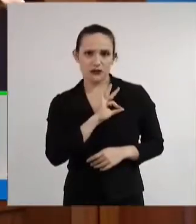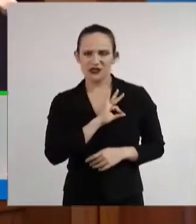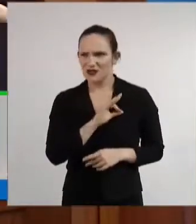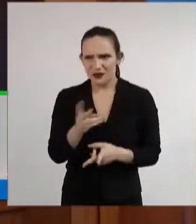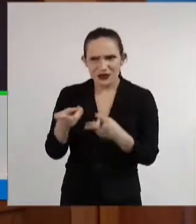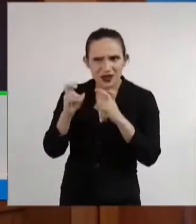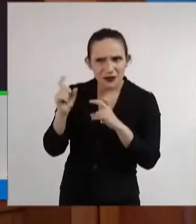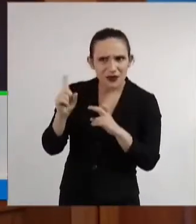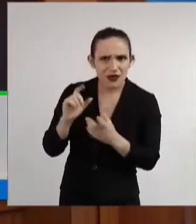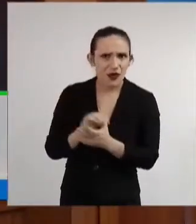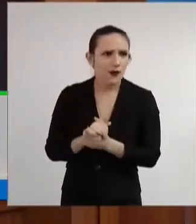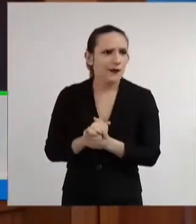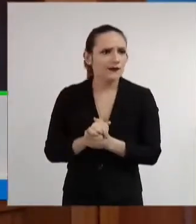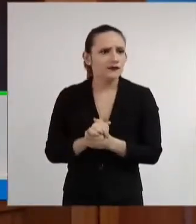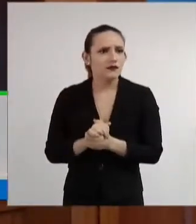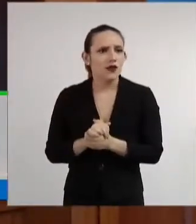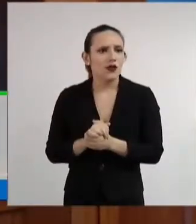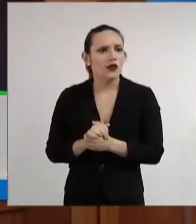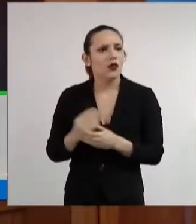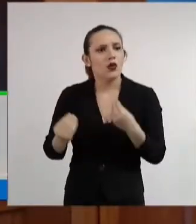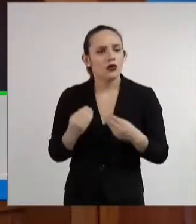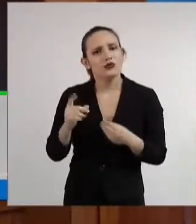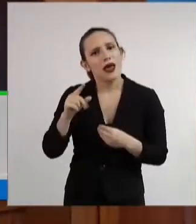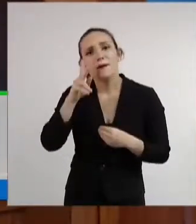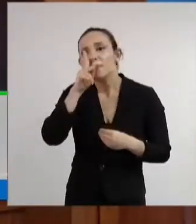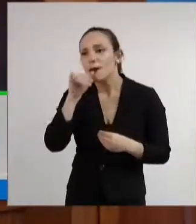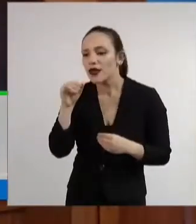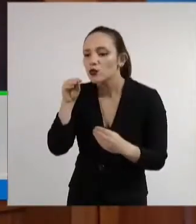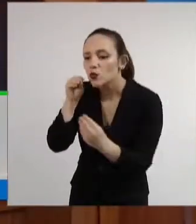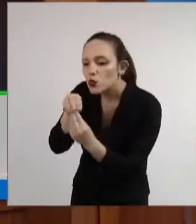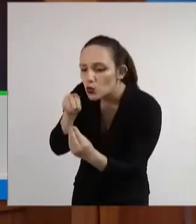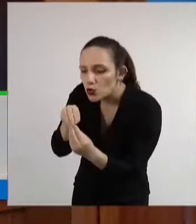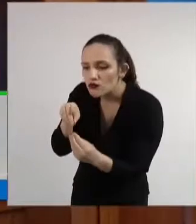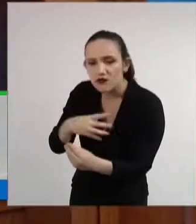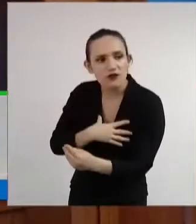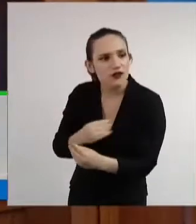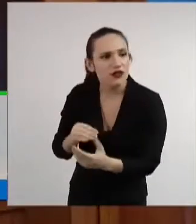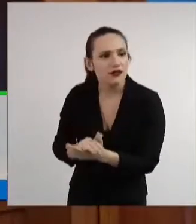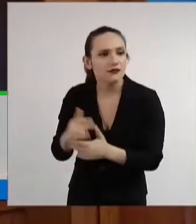pior ainda. Um beijo que era o pai que deu na sua filha,